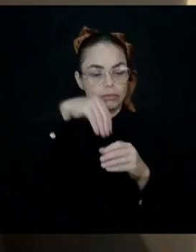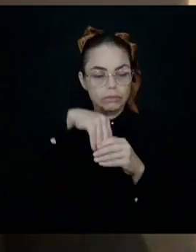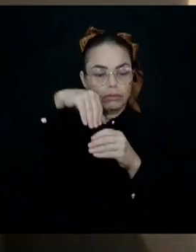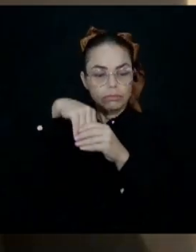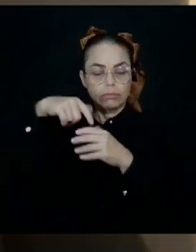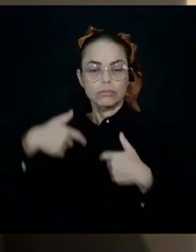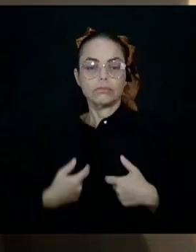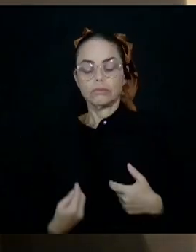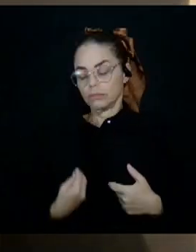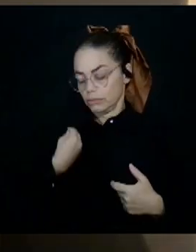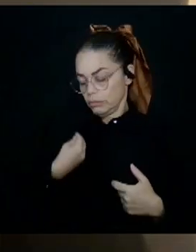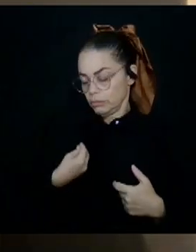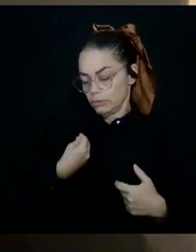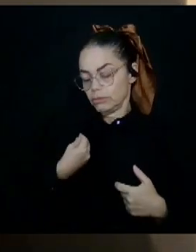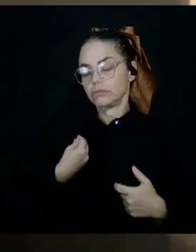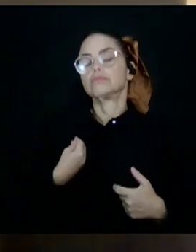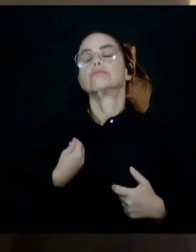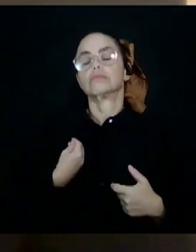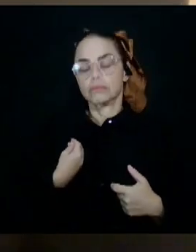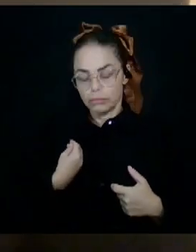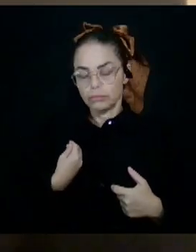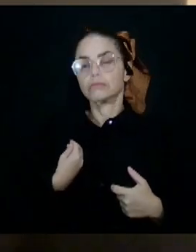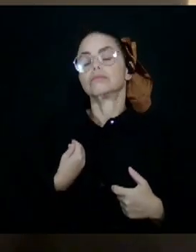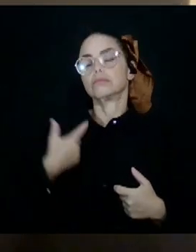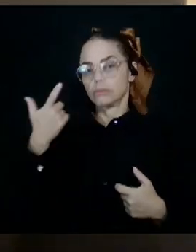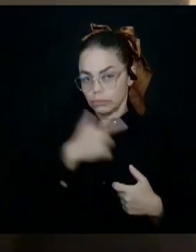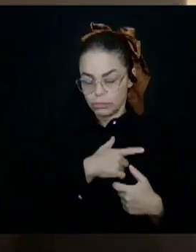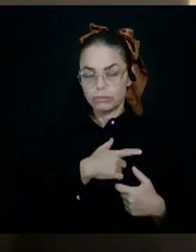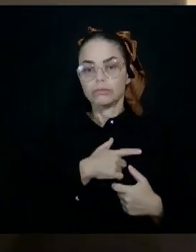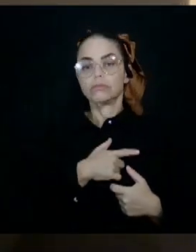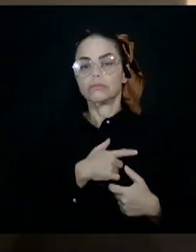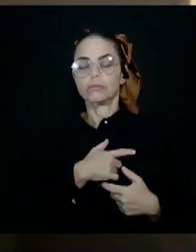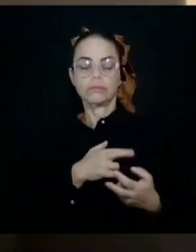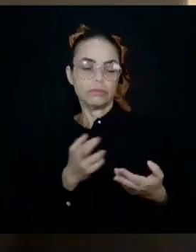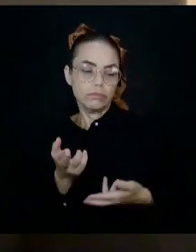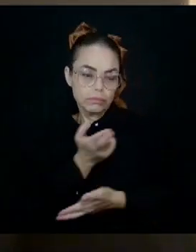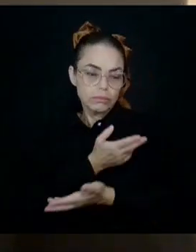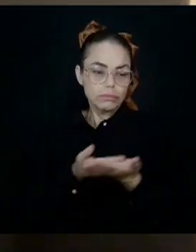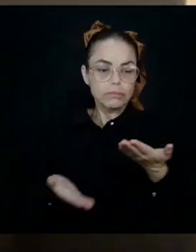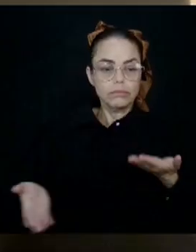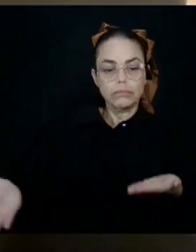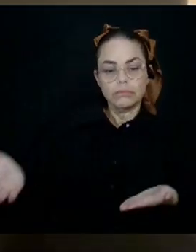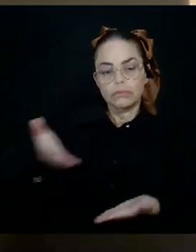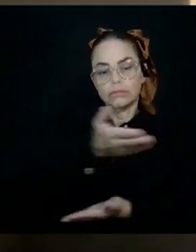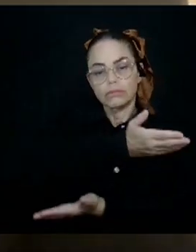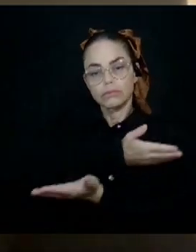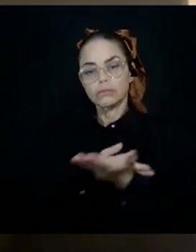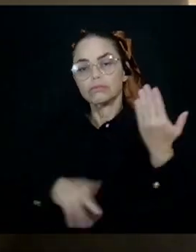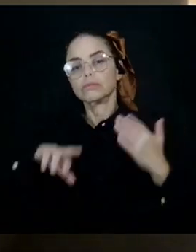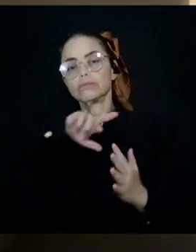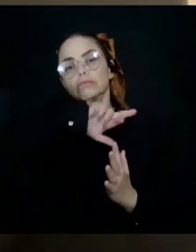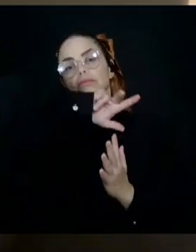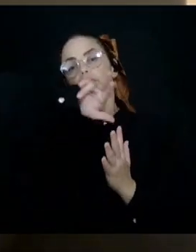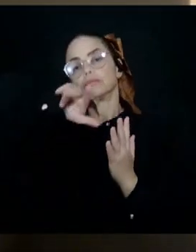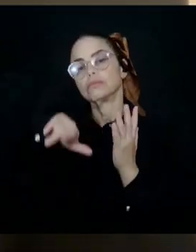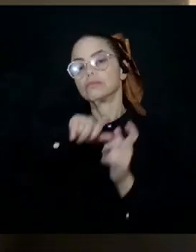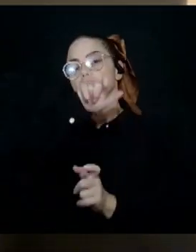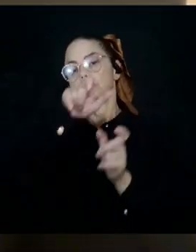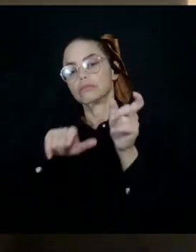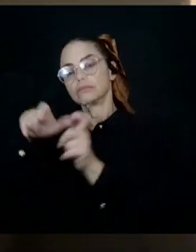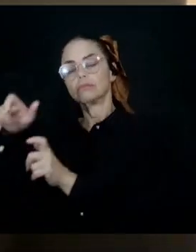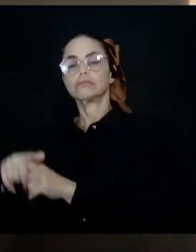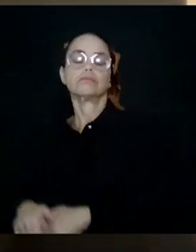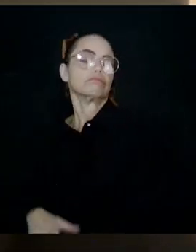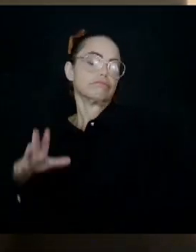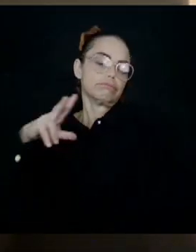a gente consegue se relacionar de formas diferentes com as pessoas diferentes. Mas isso é uma construção pessoal, não